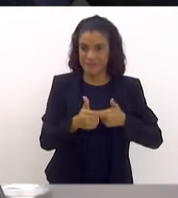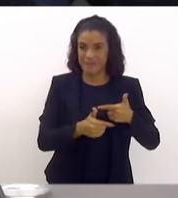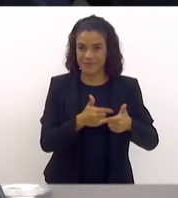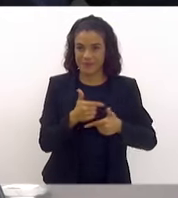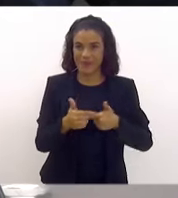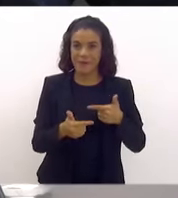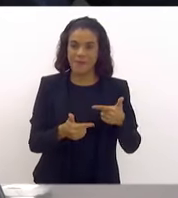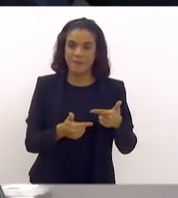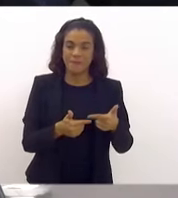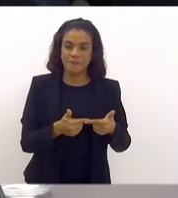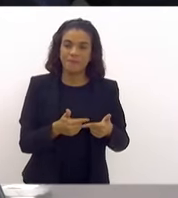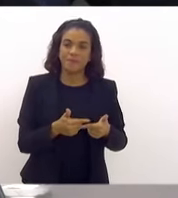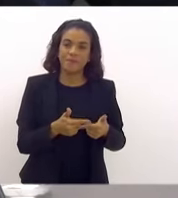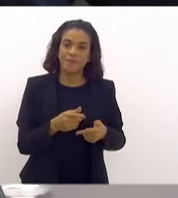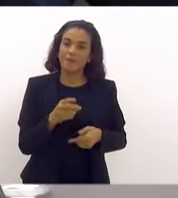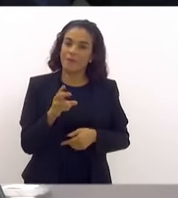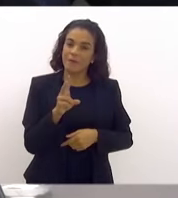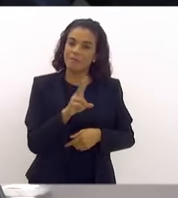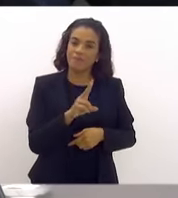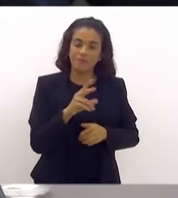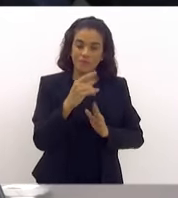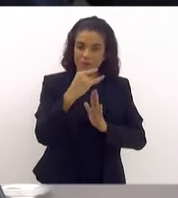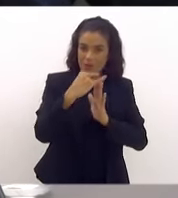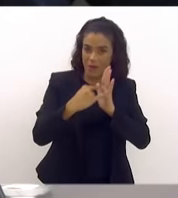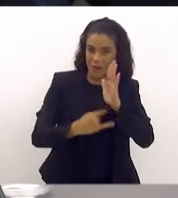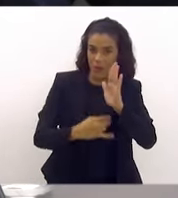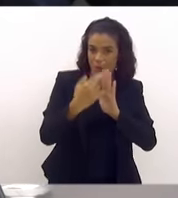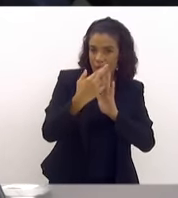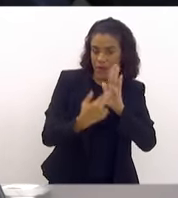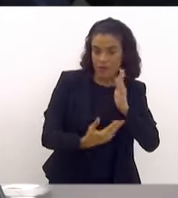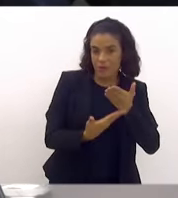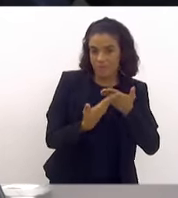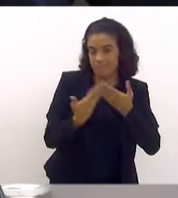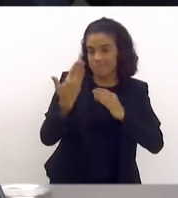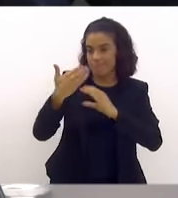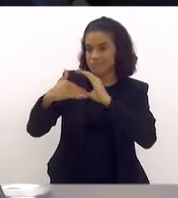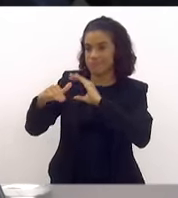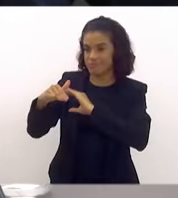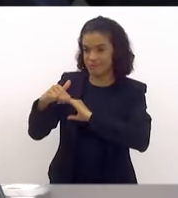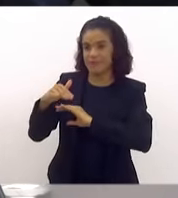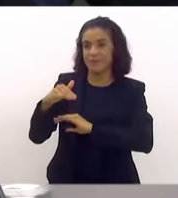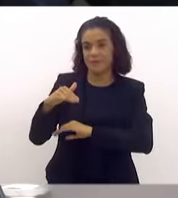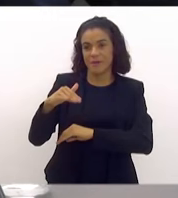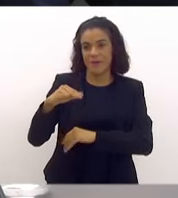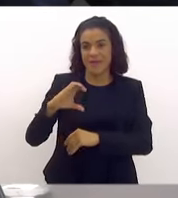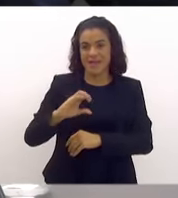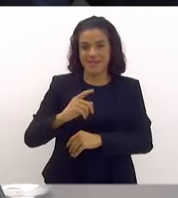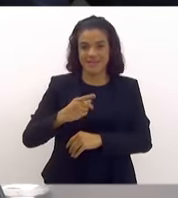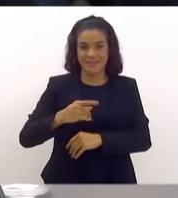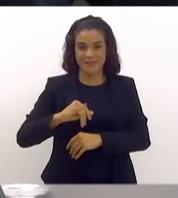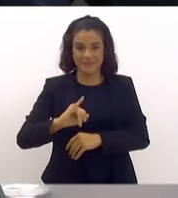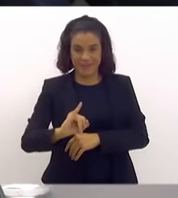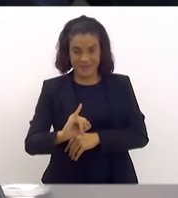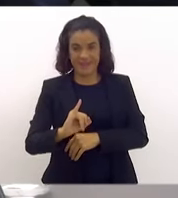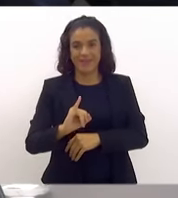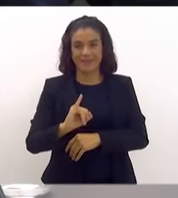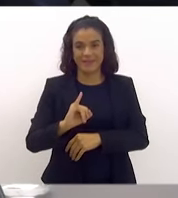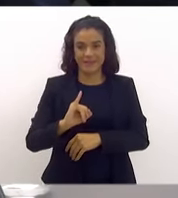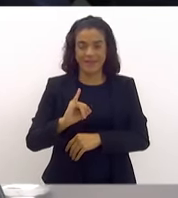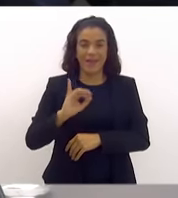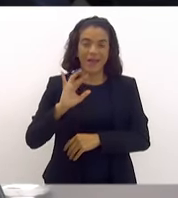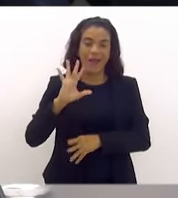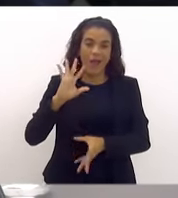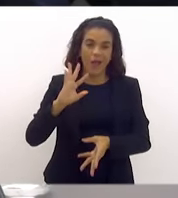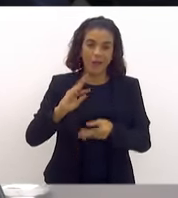eh faremos esse documento chegar a essa casa espero que ainda tempo de pegar a a conclusão dos